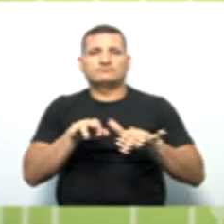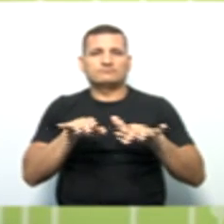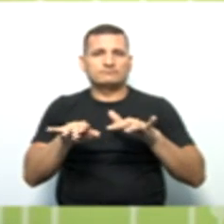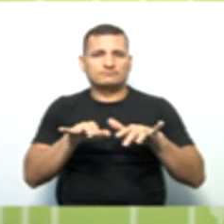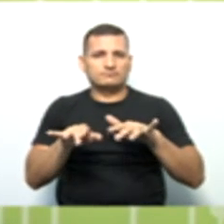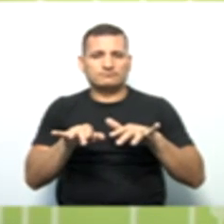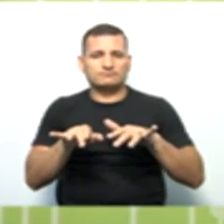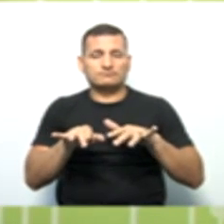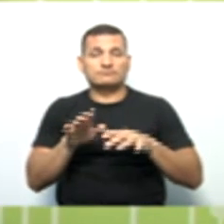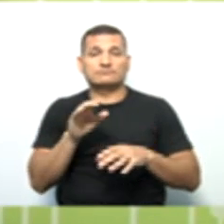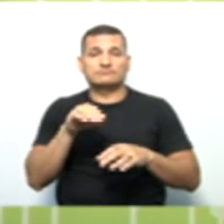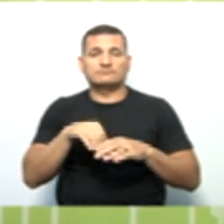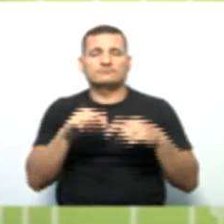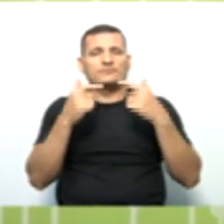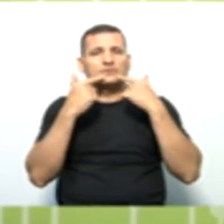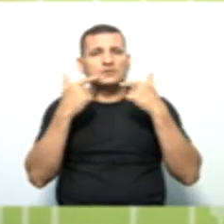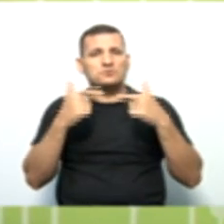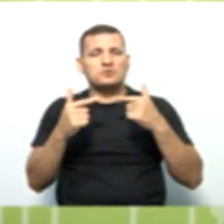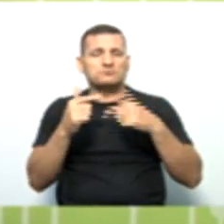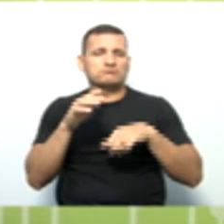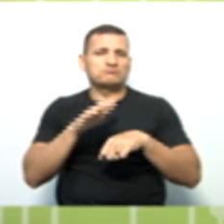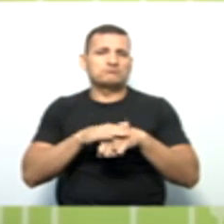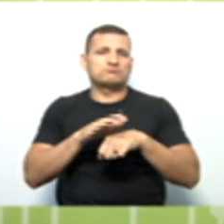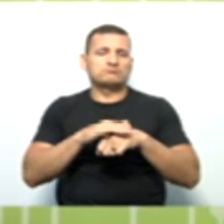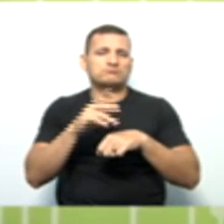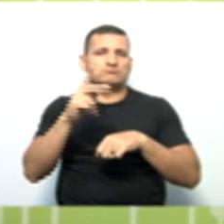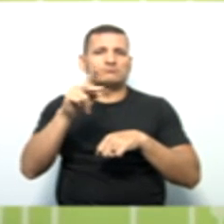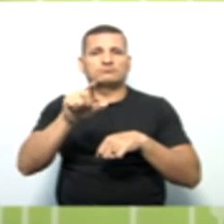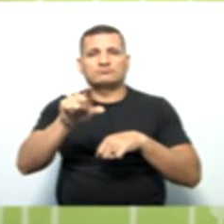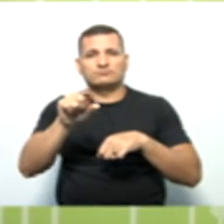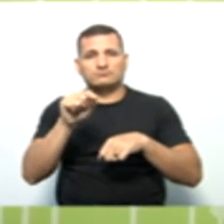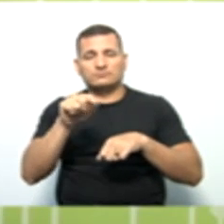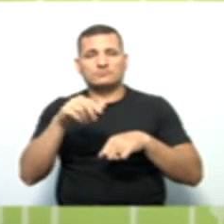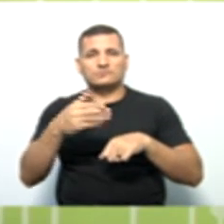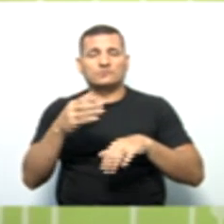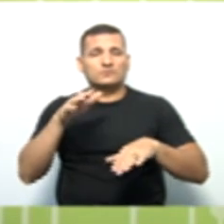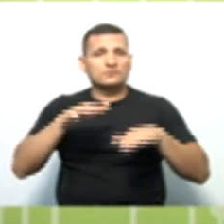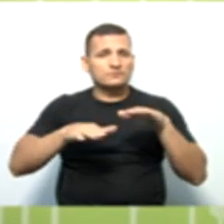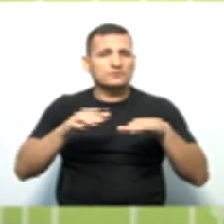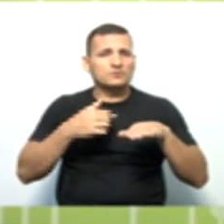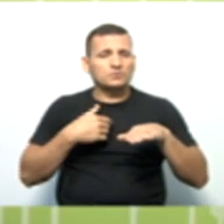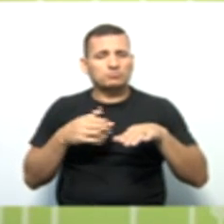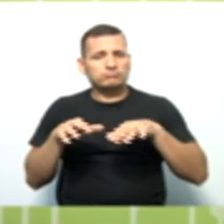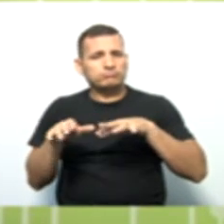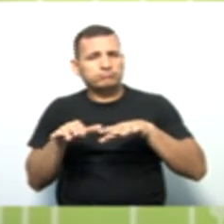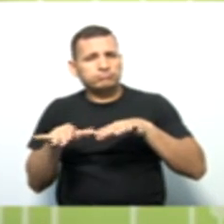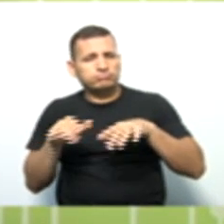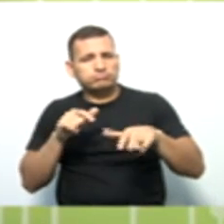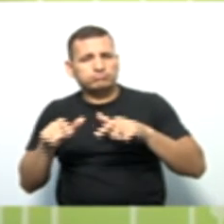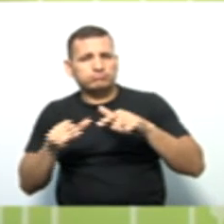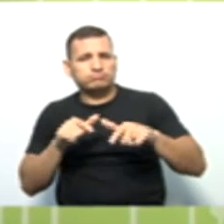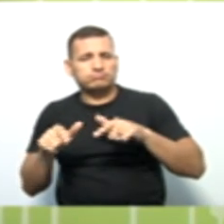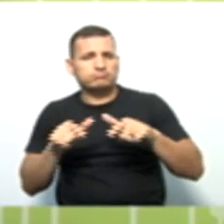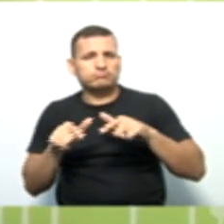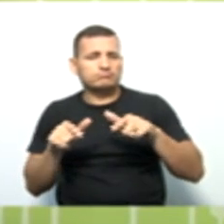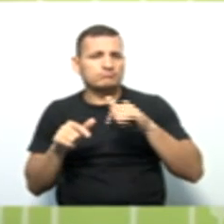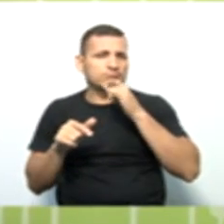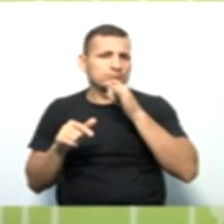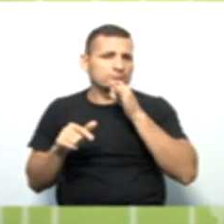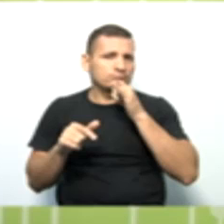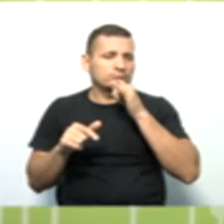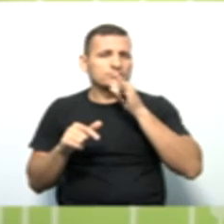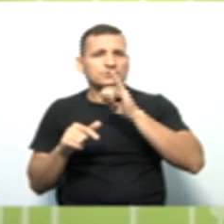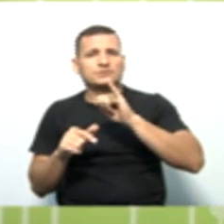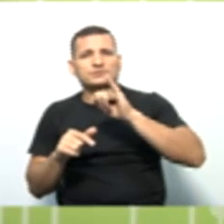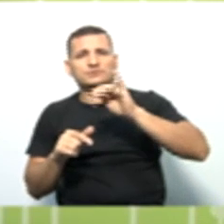específica, tá? Dentro da linguagem que você escolher. Então, às vezes, eu estou trabalhando com uma coisa, onde é que eu quero chegar, tá? Eu vou trabalhar com